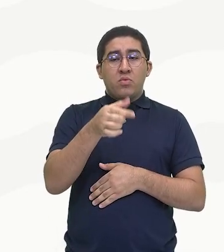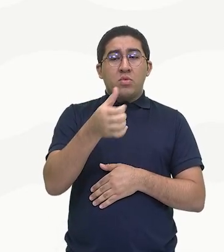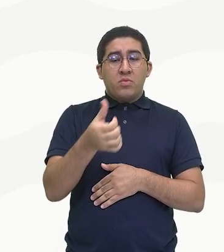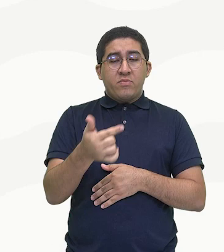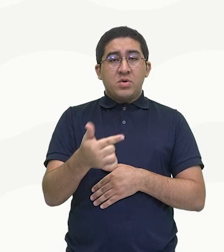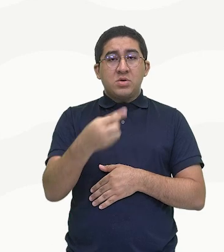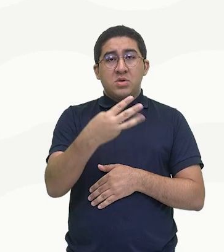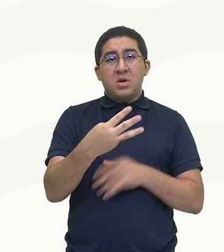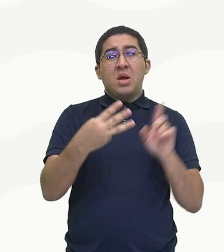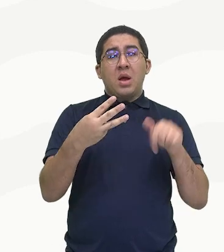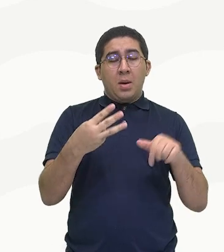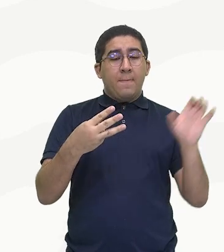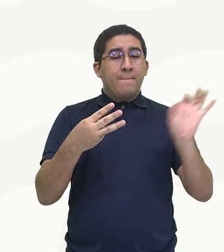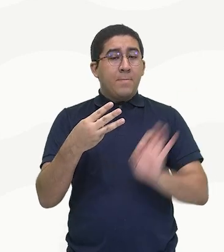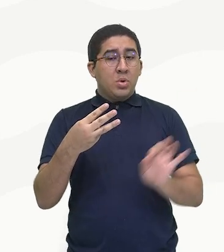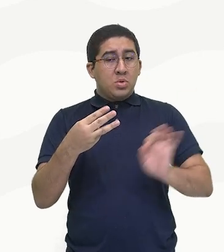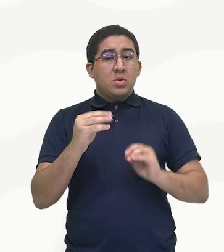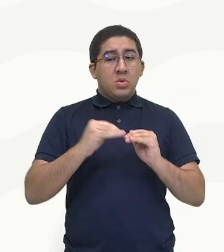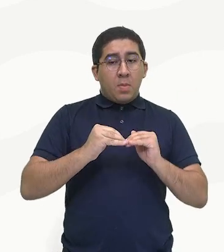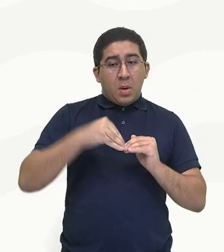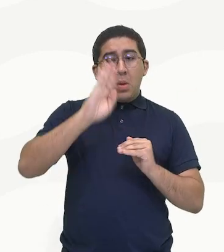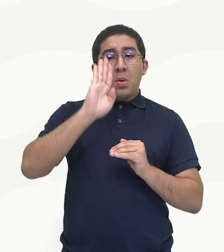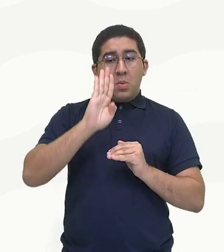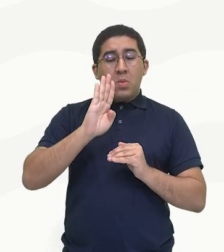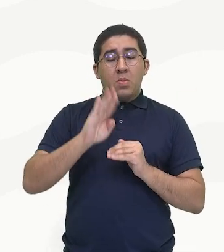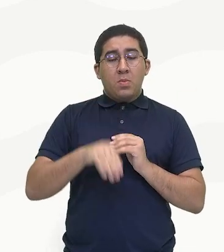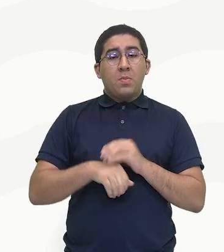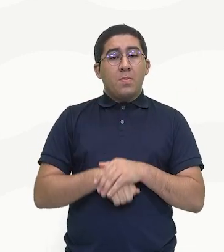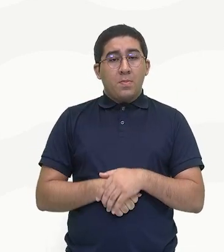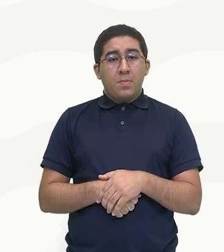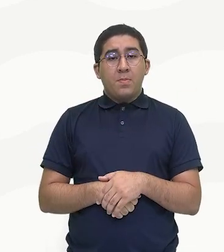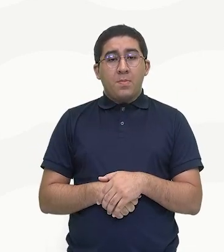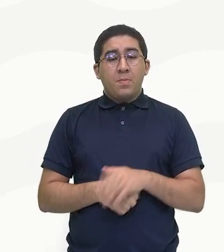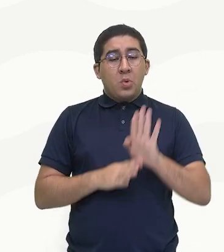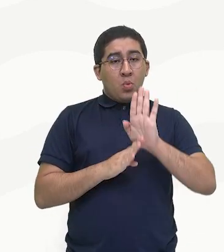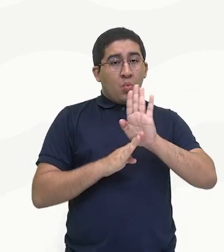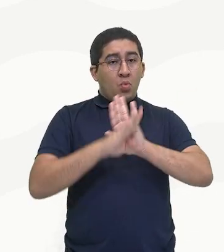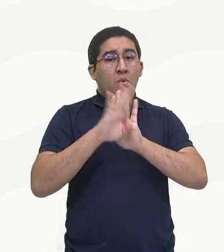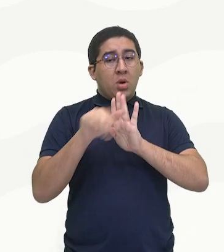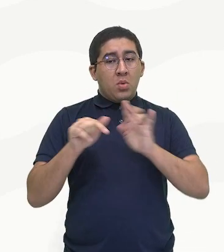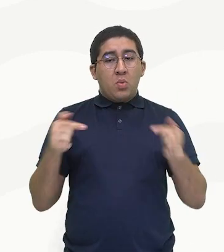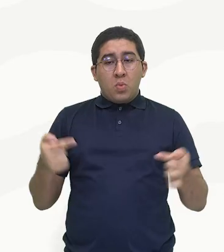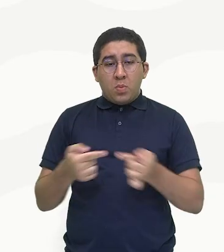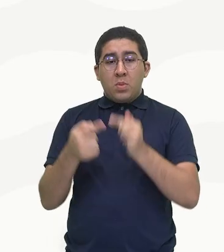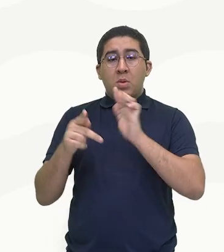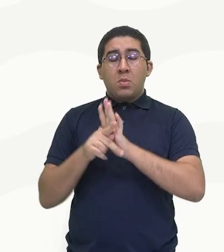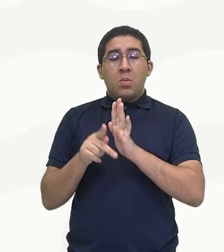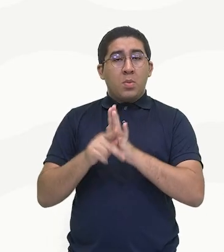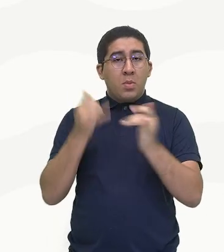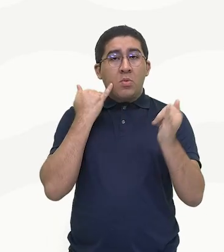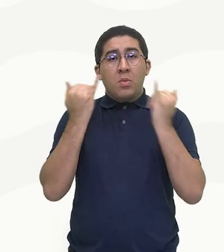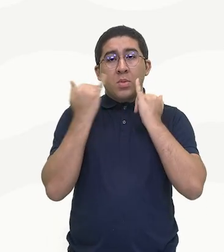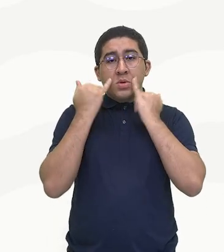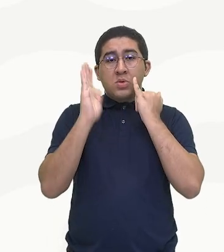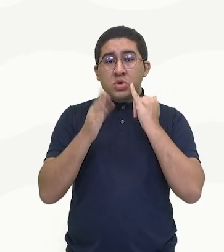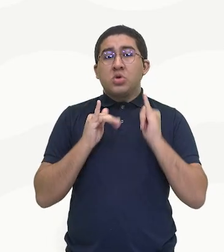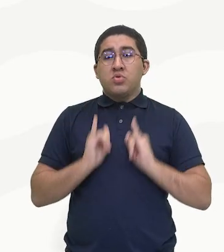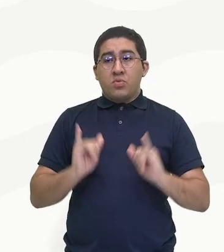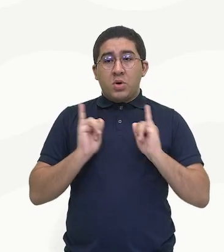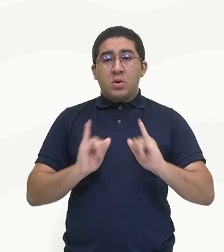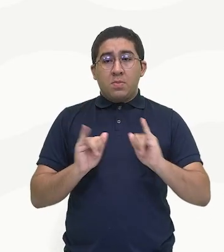91,23%, é a porcentagem do aumento, que é exatamente o que está aparecendo lá na notícia que foi